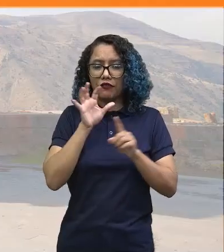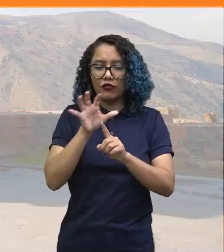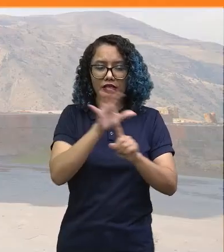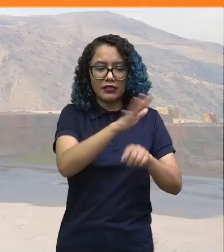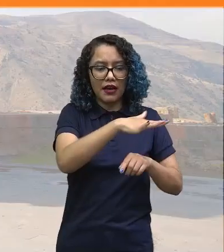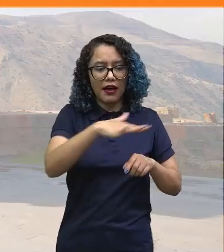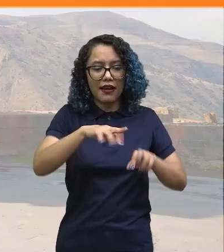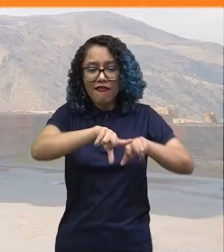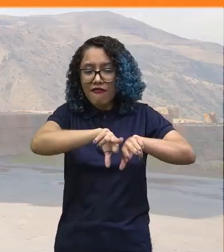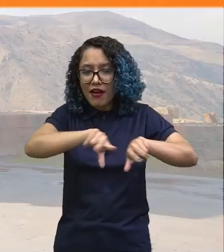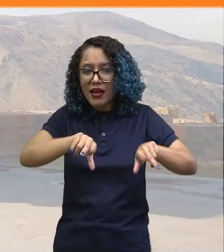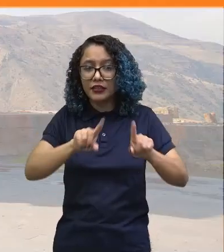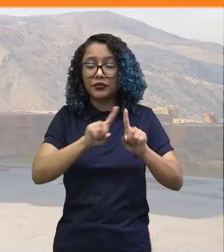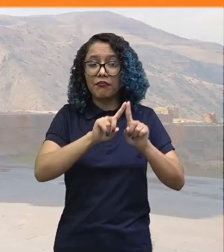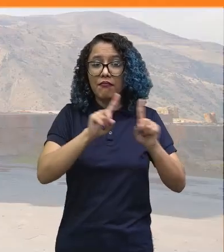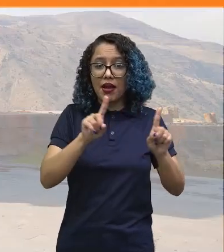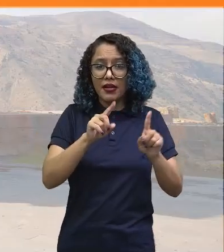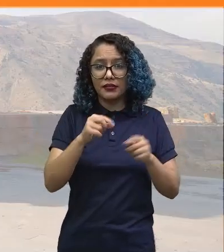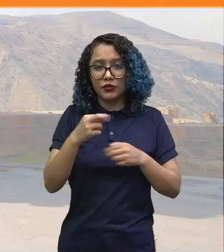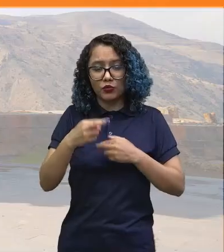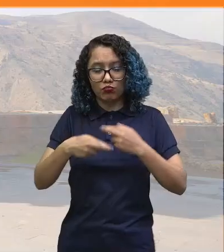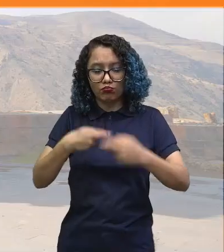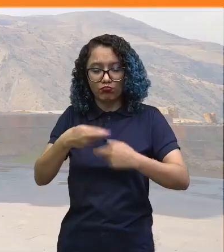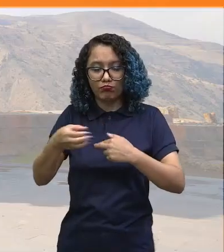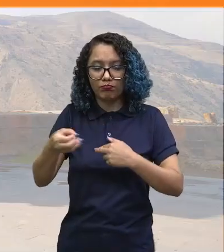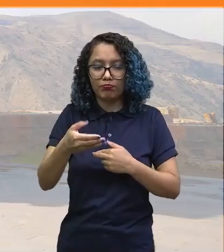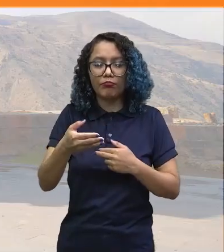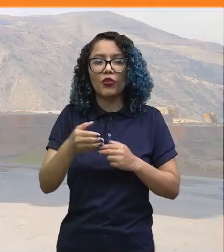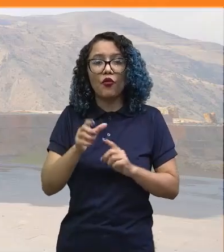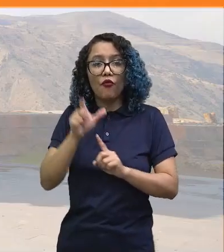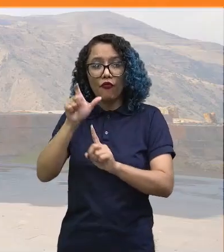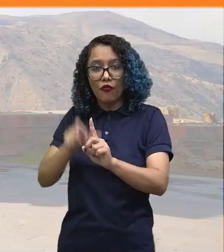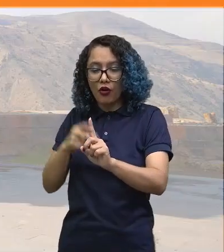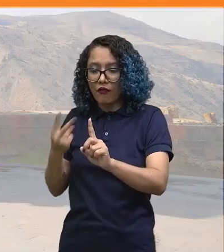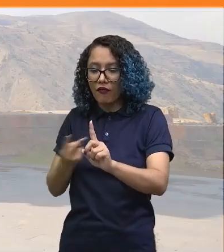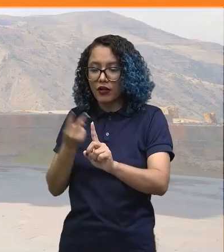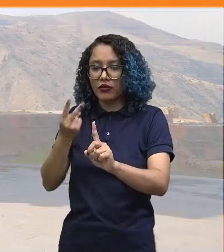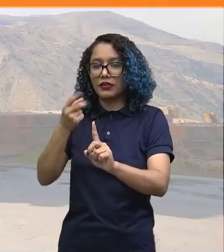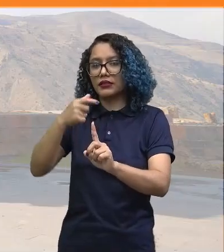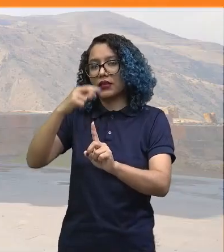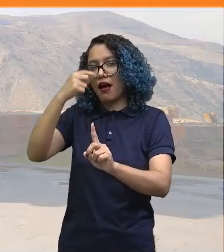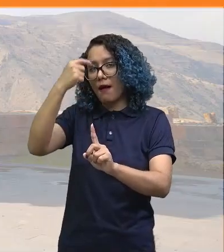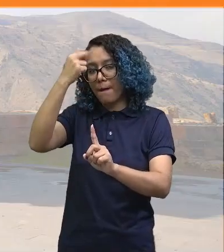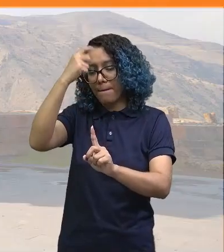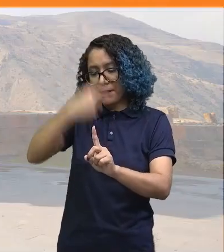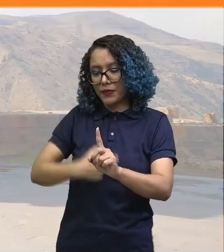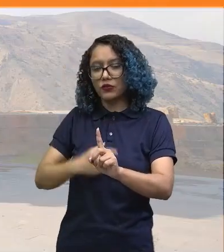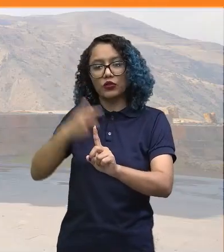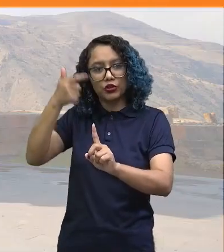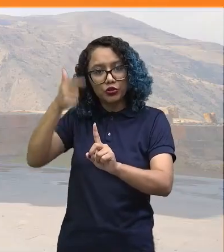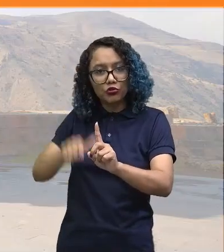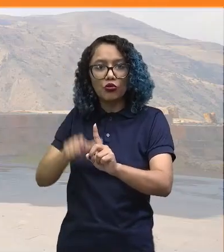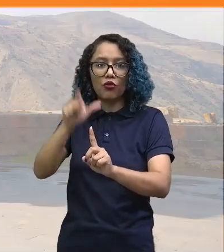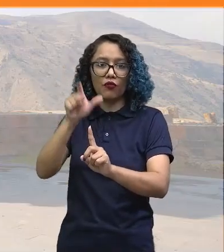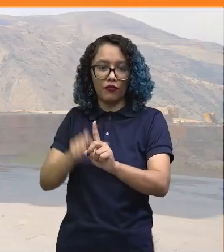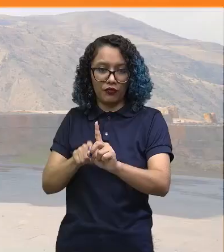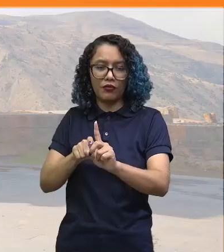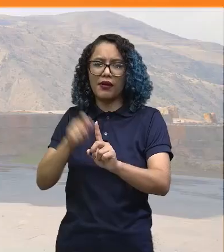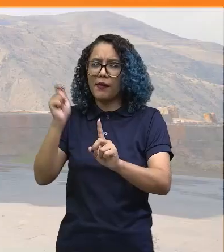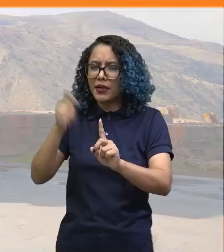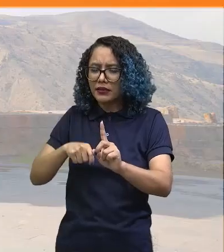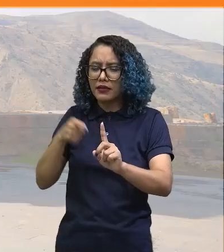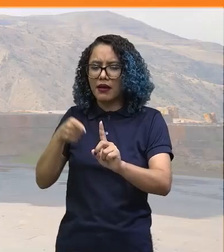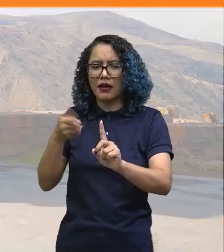Renascimento, vai haver uma valorização desse homem, do seu pensamento, das suas capacidades. Isso vai ser